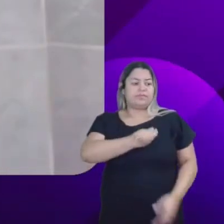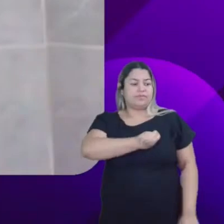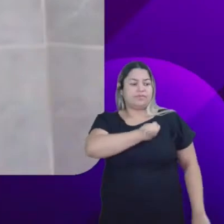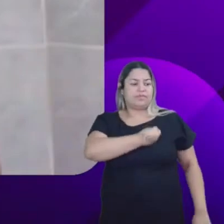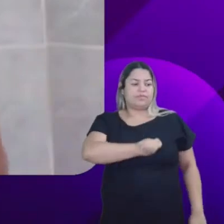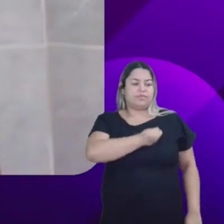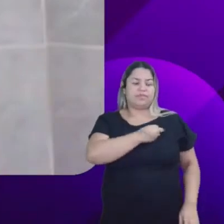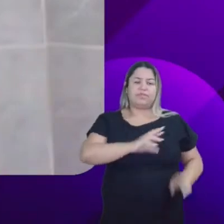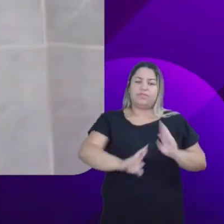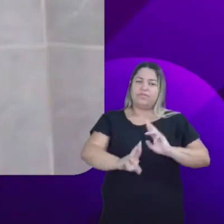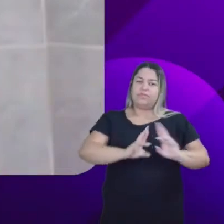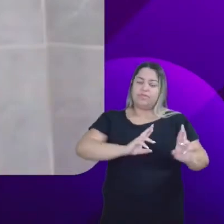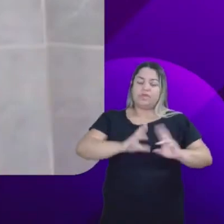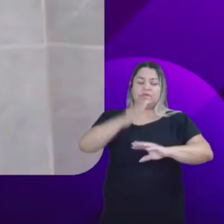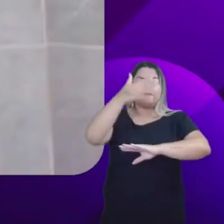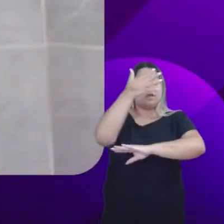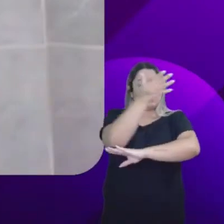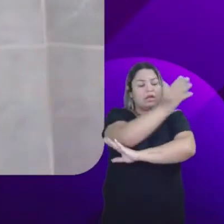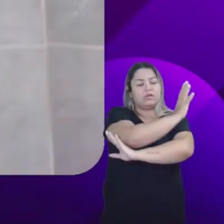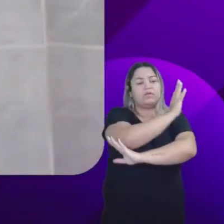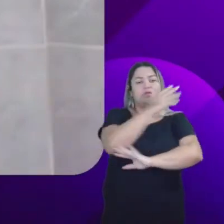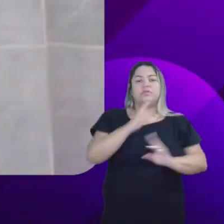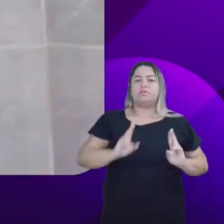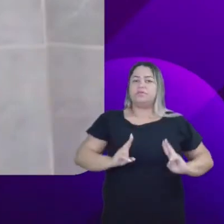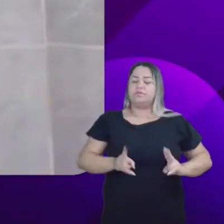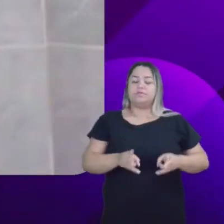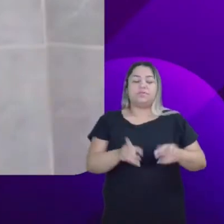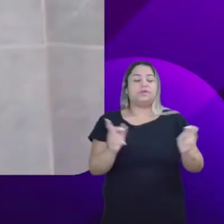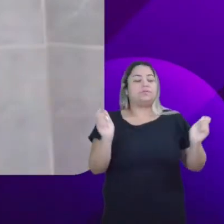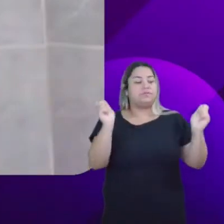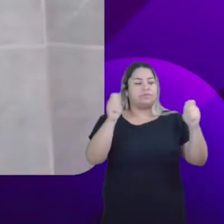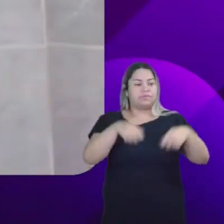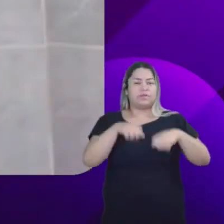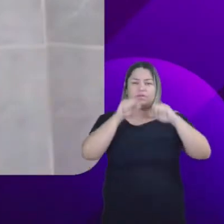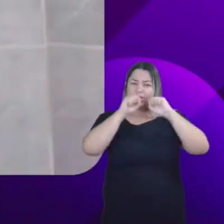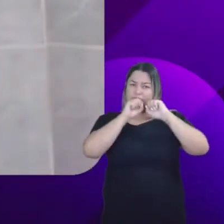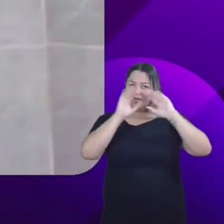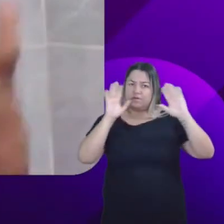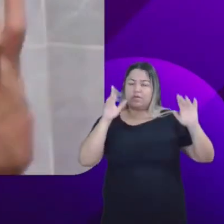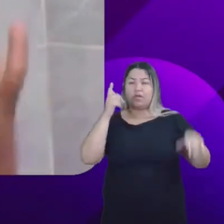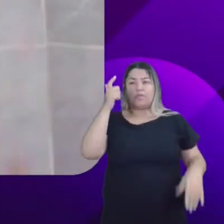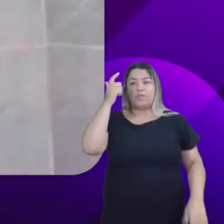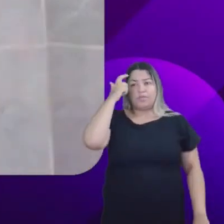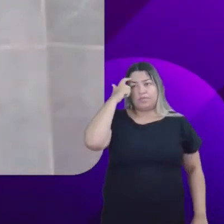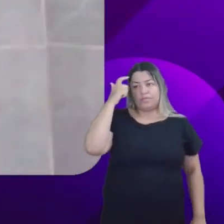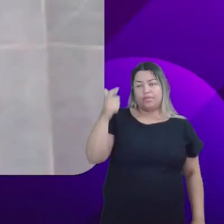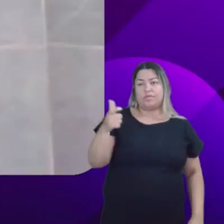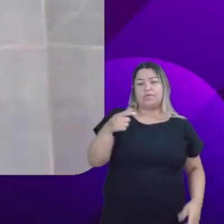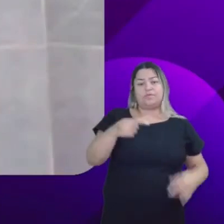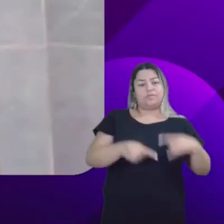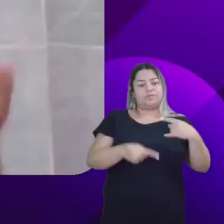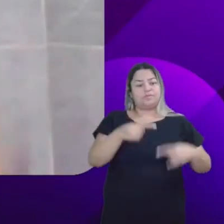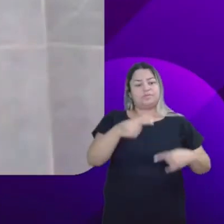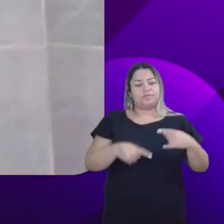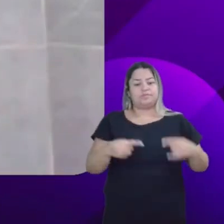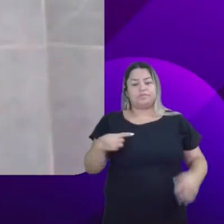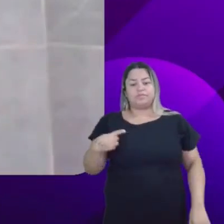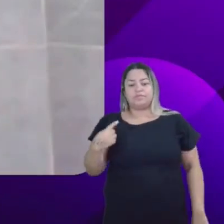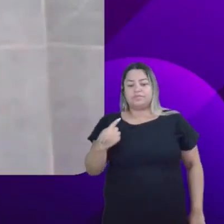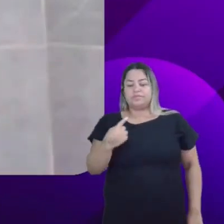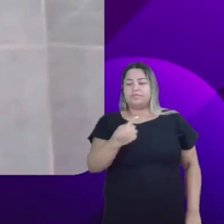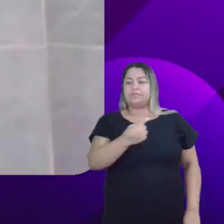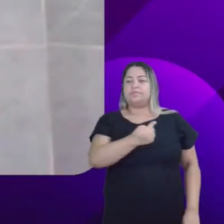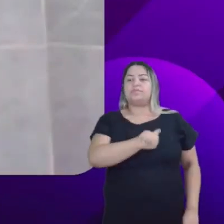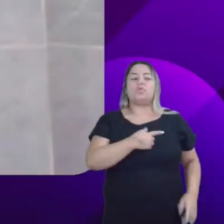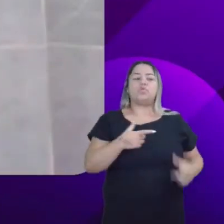de relação com a natureza, isso sempre precisa ser evidenciado ao se pensar uma política para o nosso território, para o